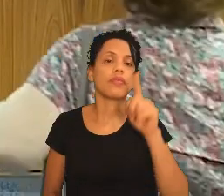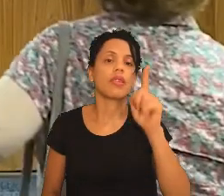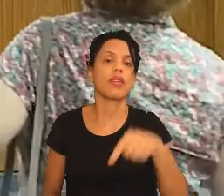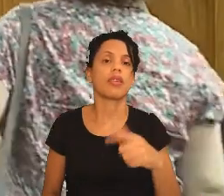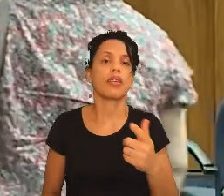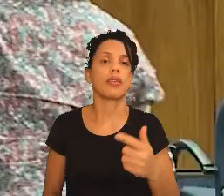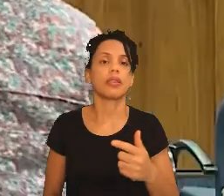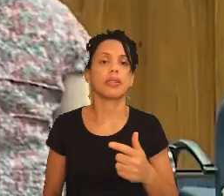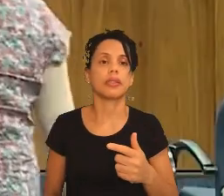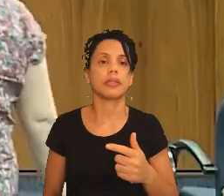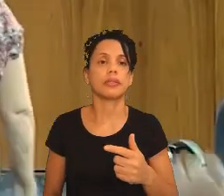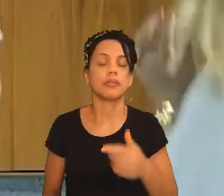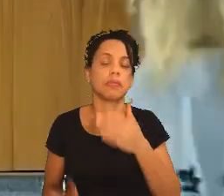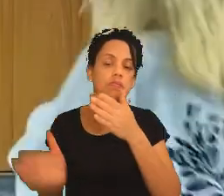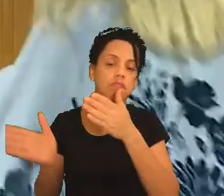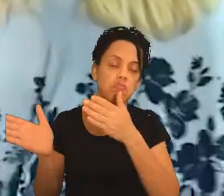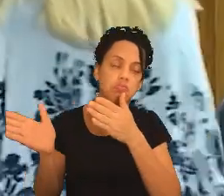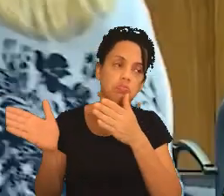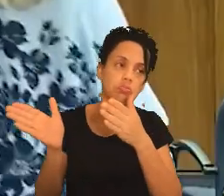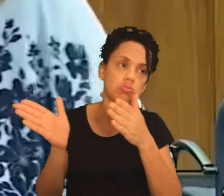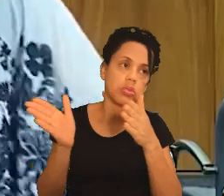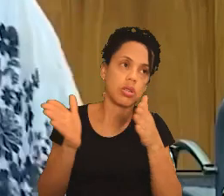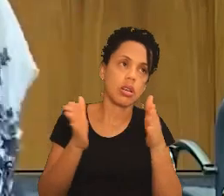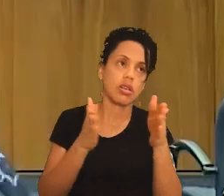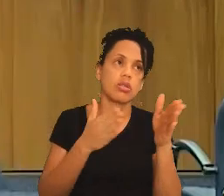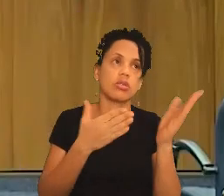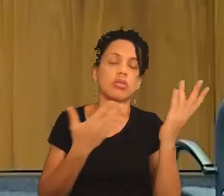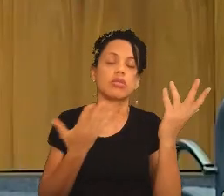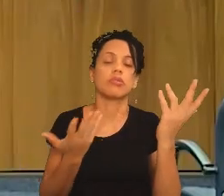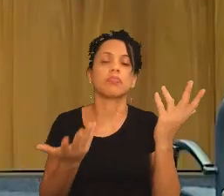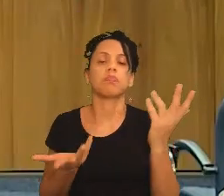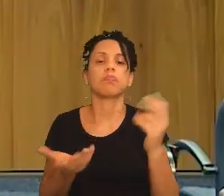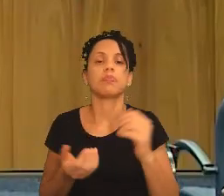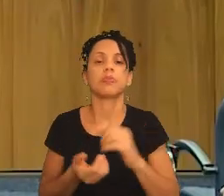tem uma cena ali que é uma cena muito emblemática